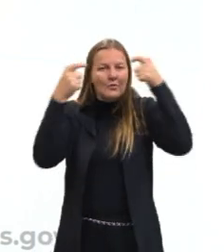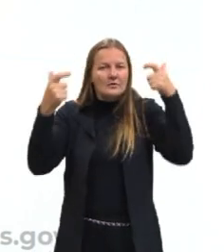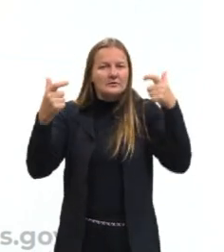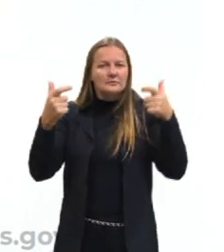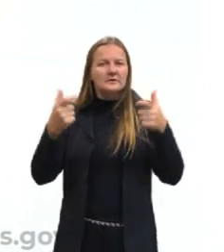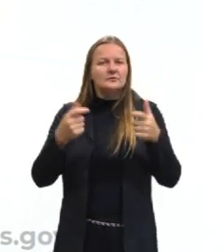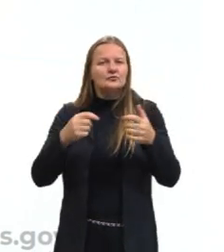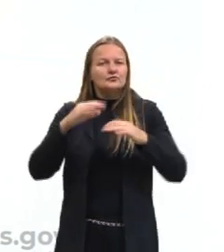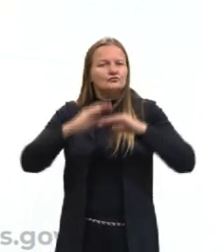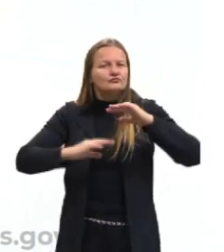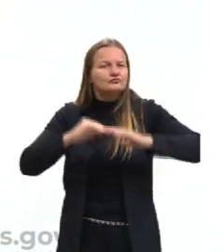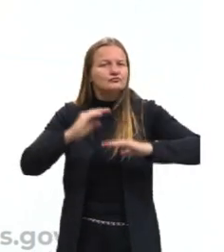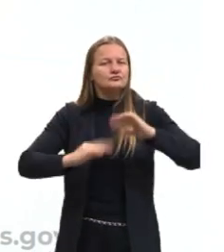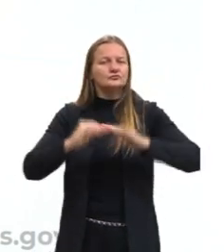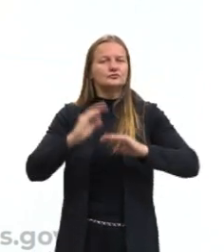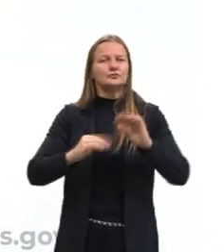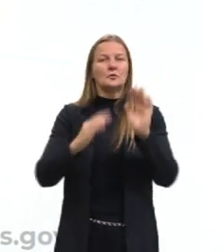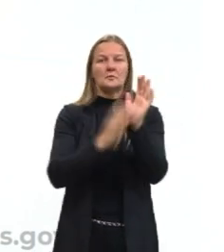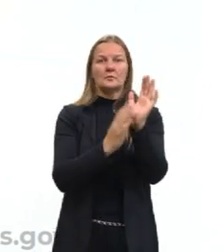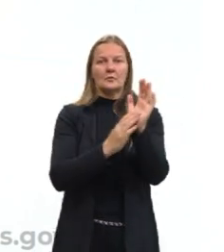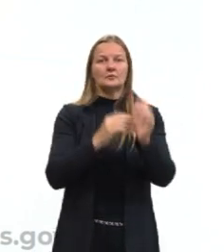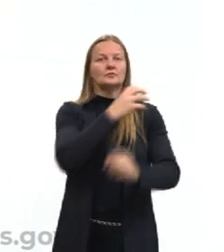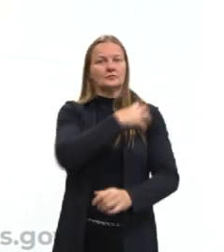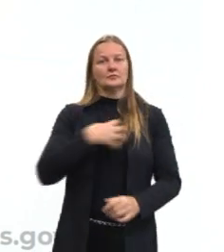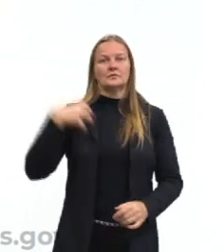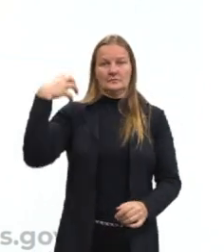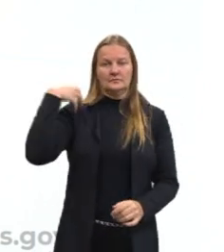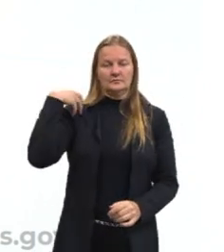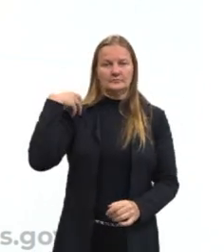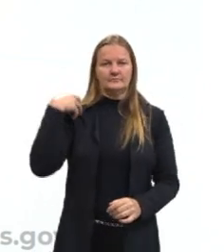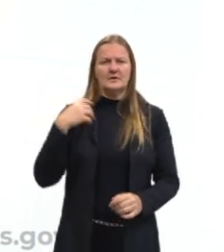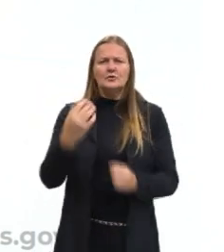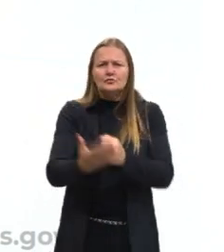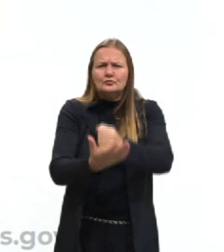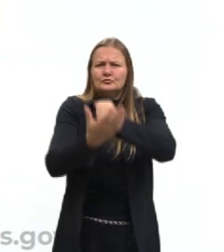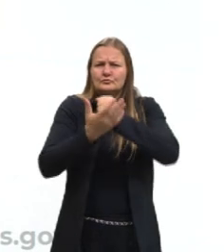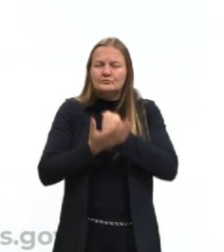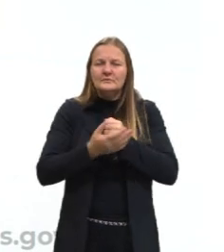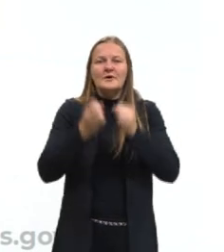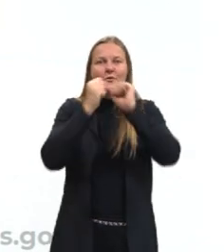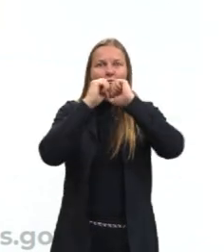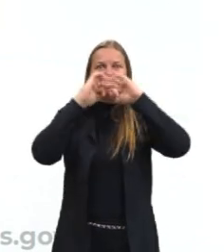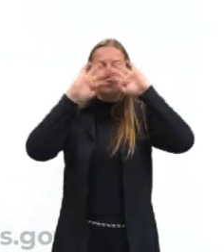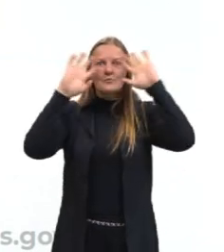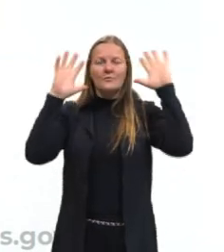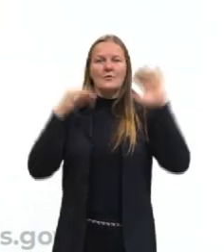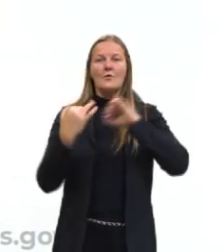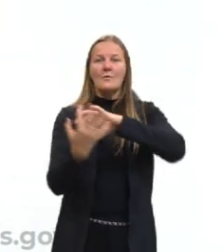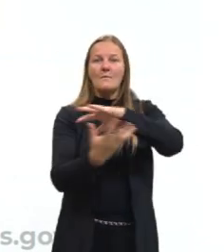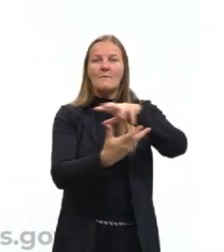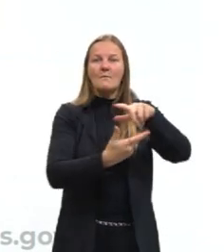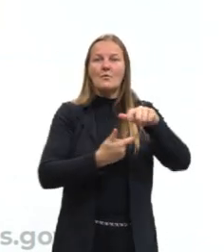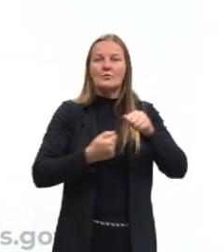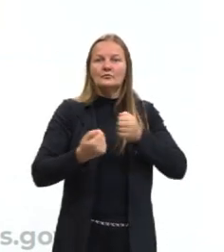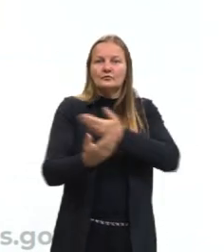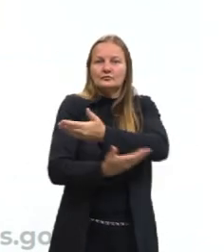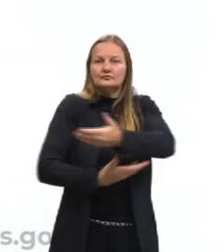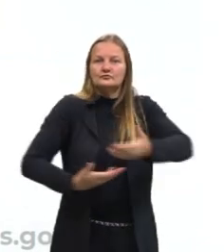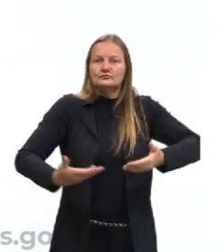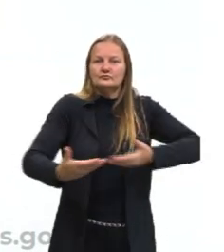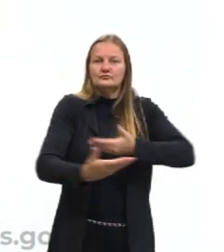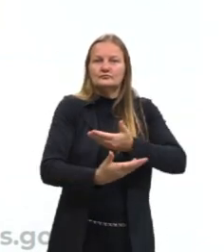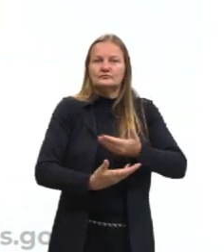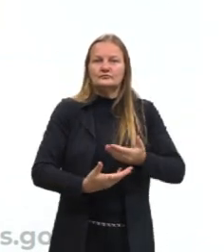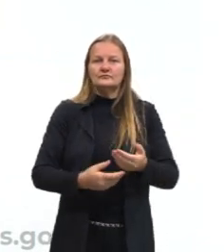pelas causas proposto por Aristóteles nos ajuda a compreender o mundo que nos cerca